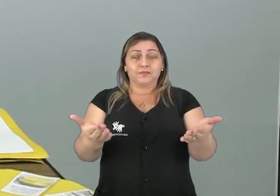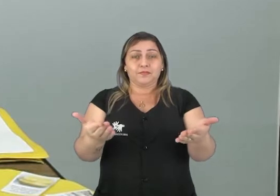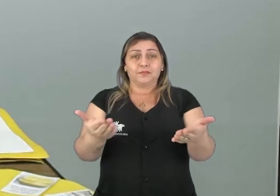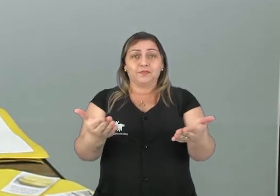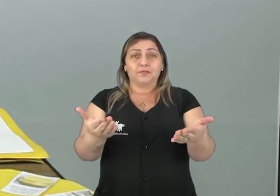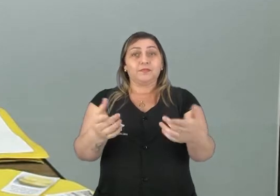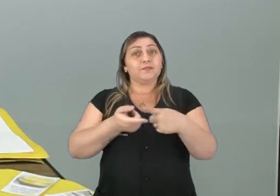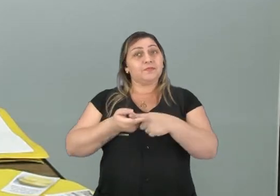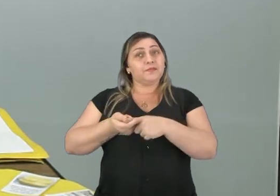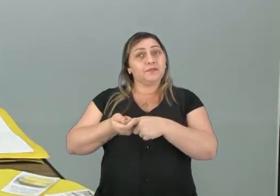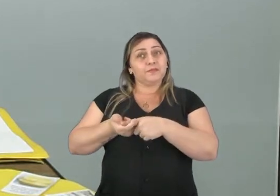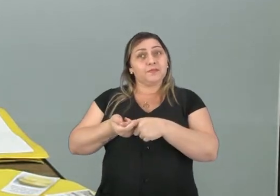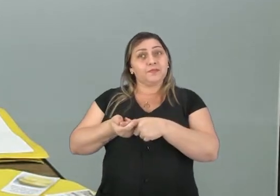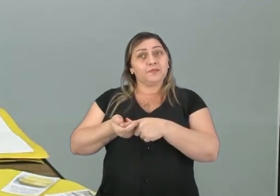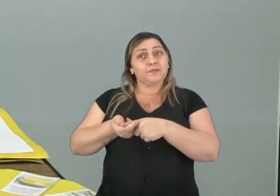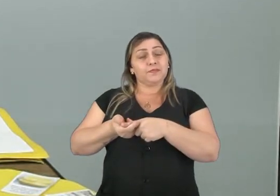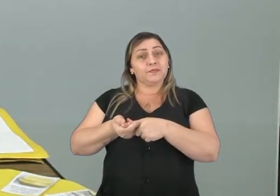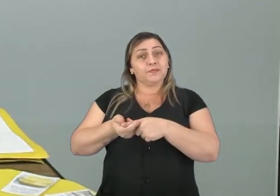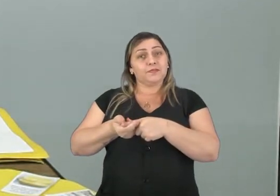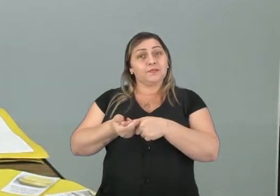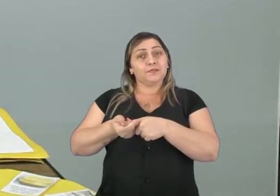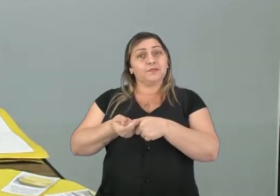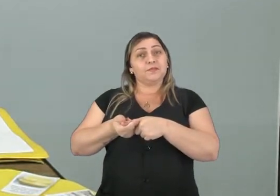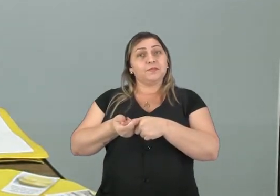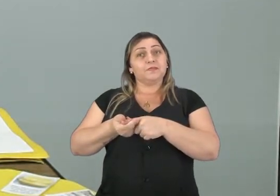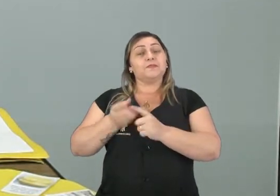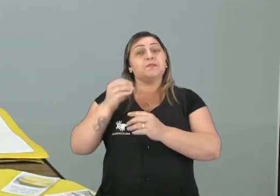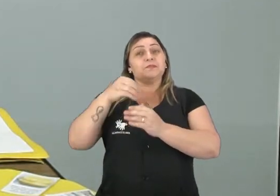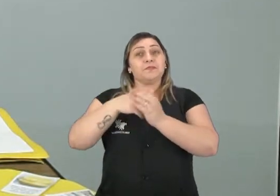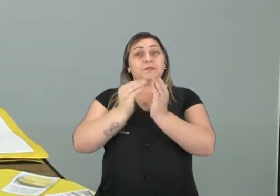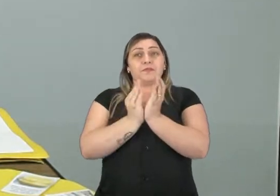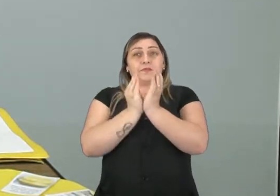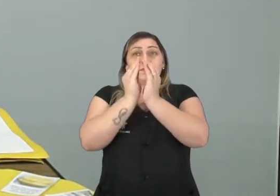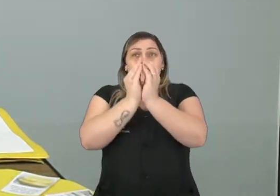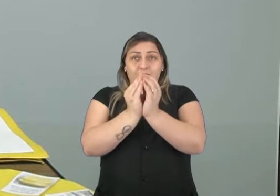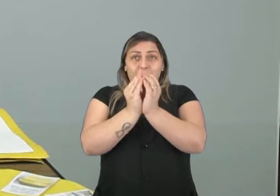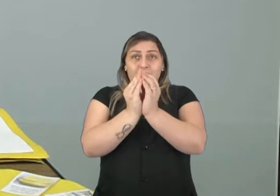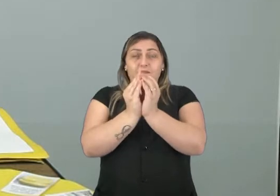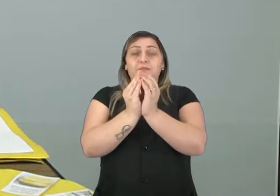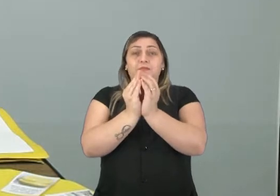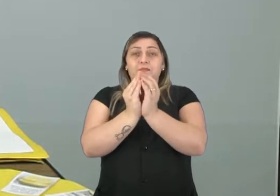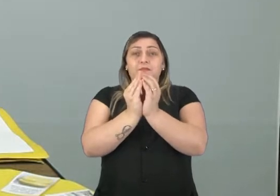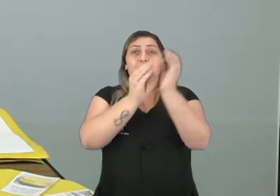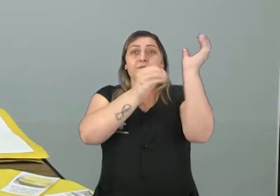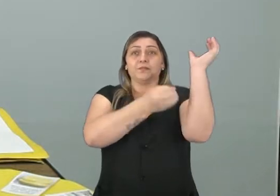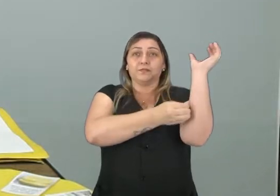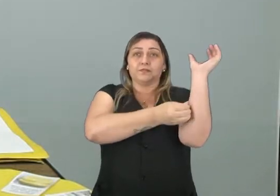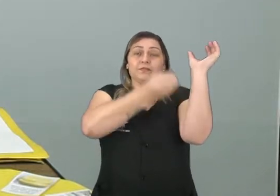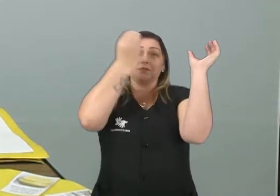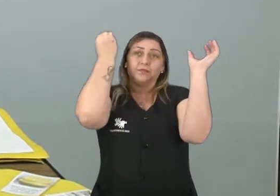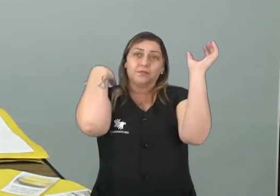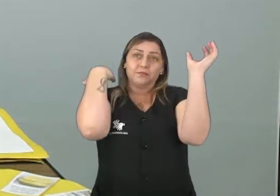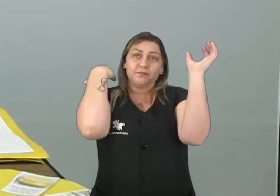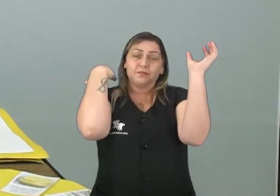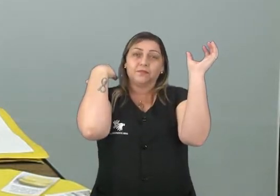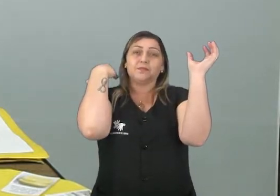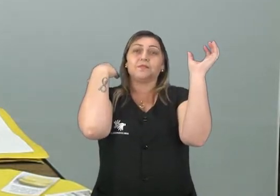este milho, tá? Aqui ele tá ainda na espiga, do jeitinho que ele foi, né, colhido lá no